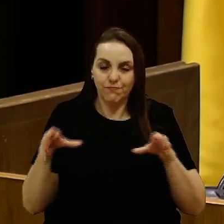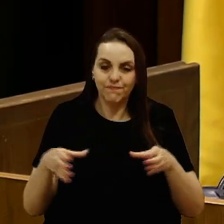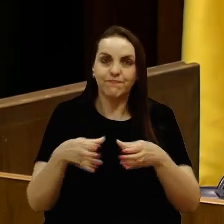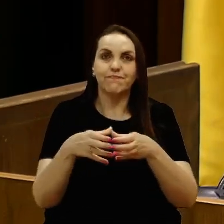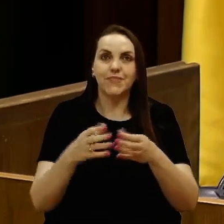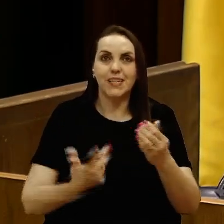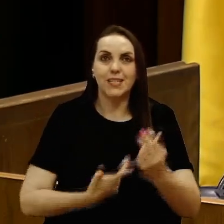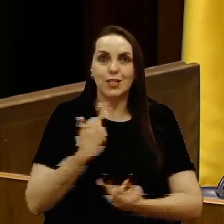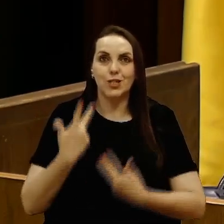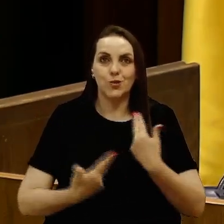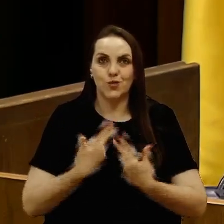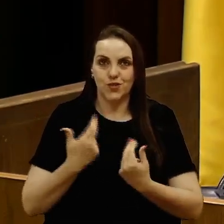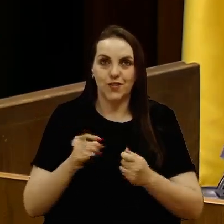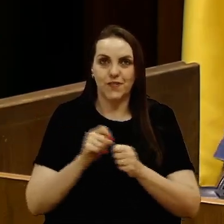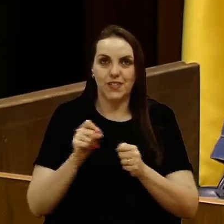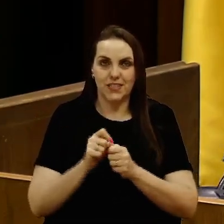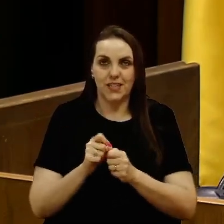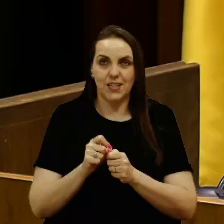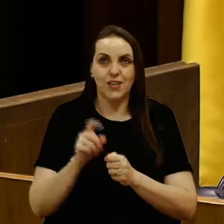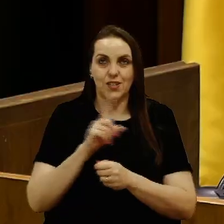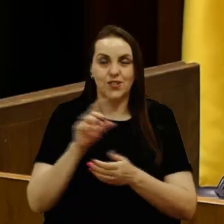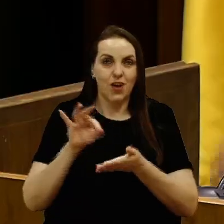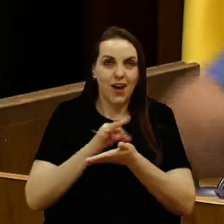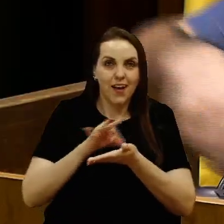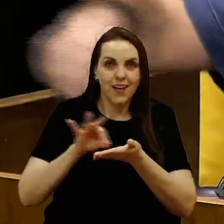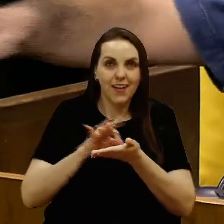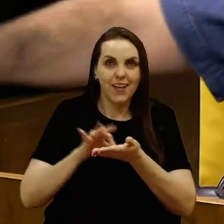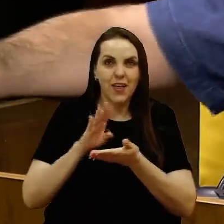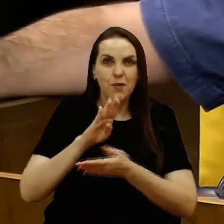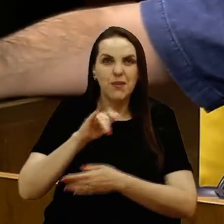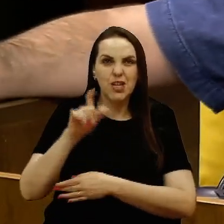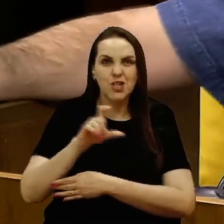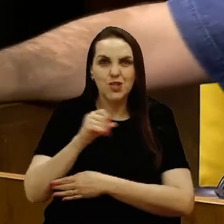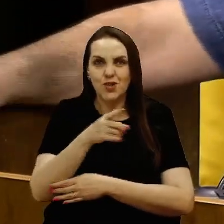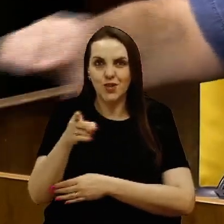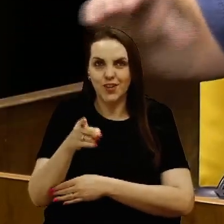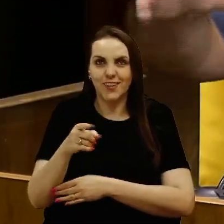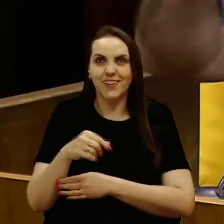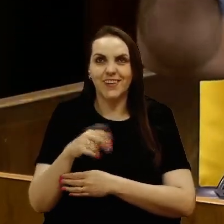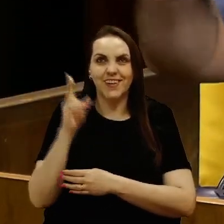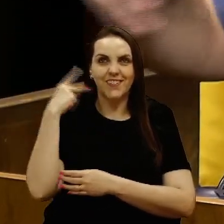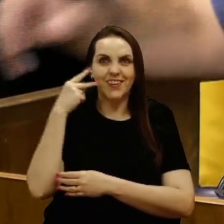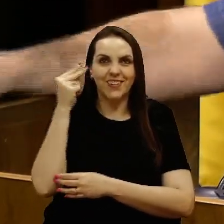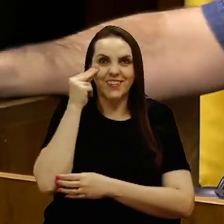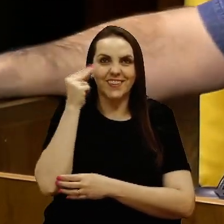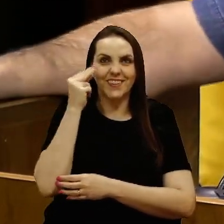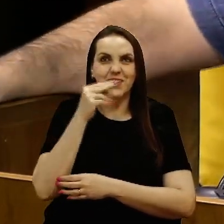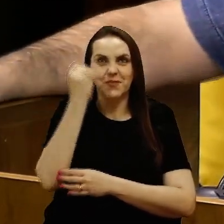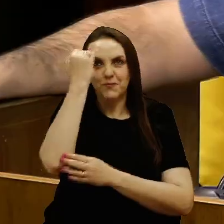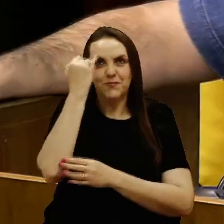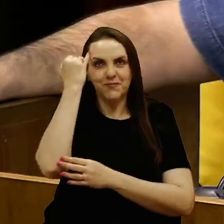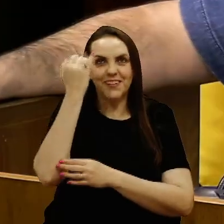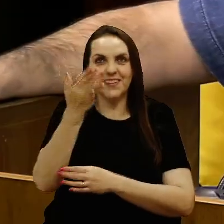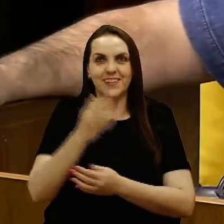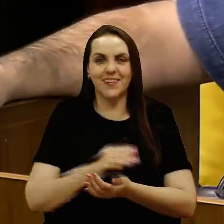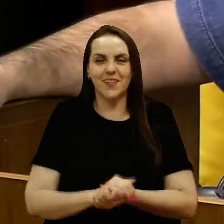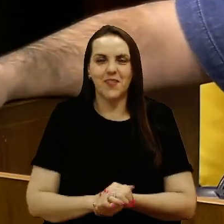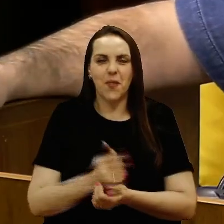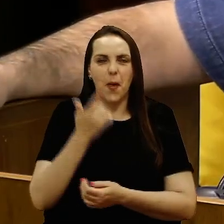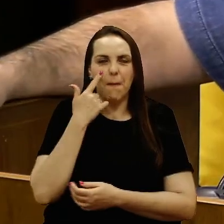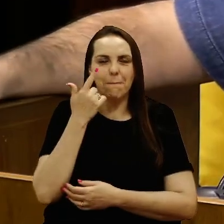Quem joga no bicho, vereador D'Ambrosio? O senhor que joga no bicho, vereador Cláudia? Olha só que